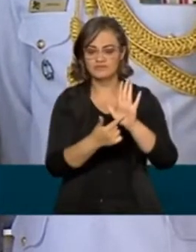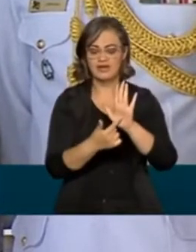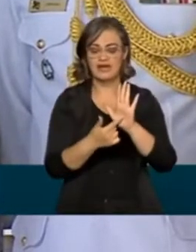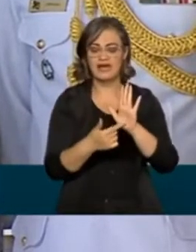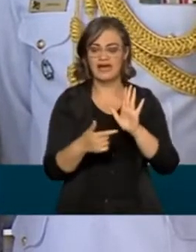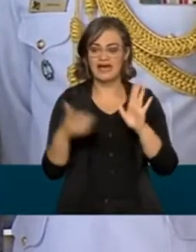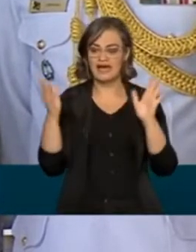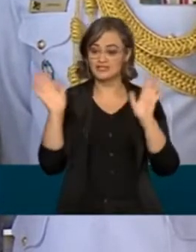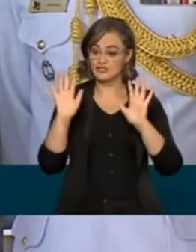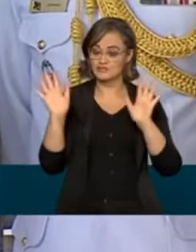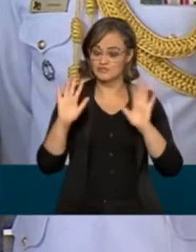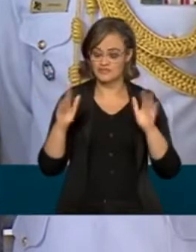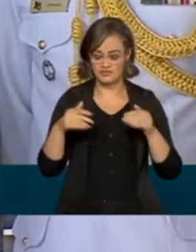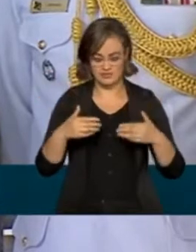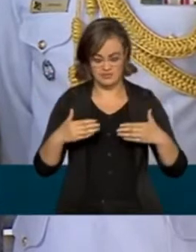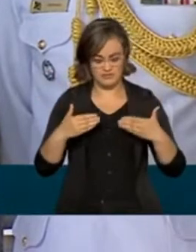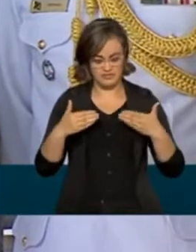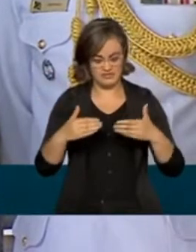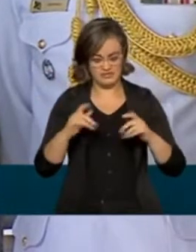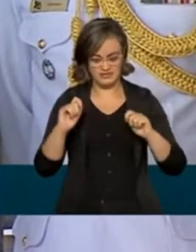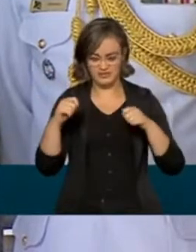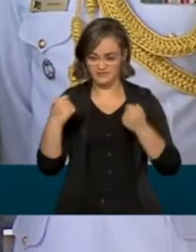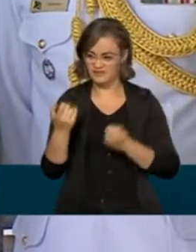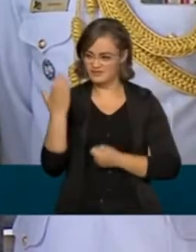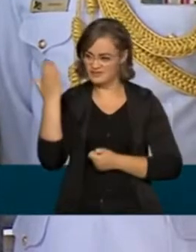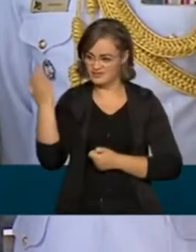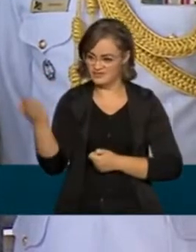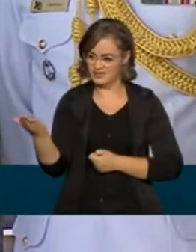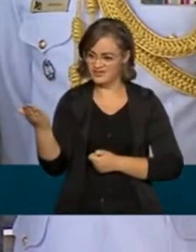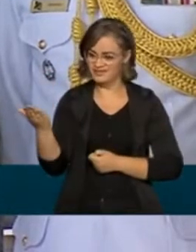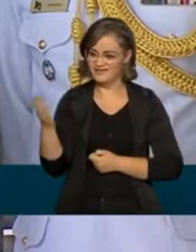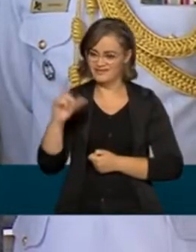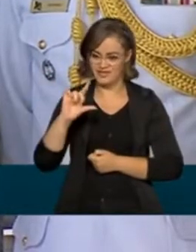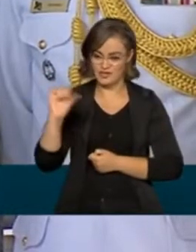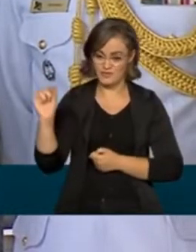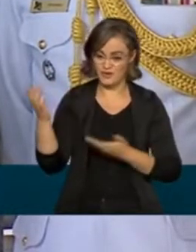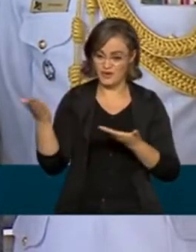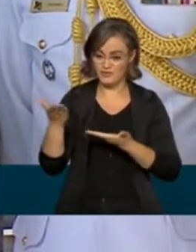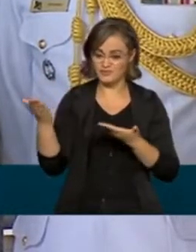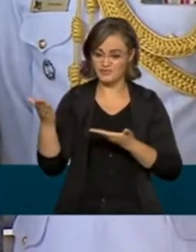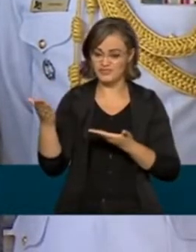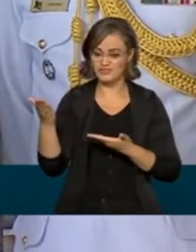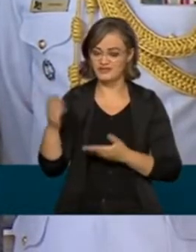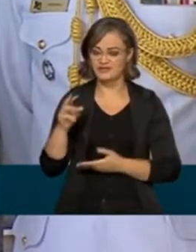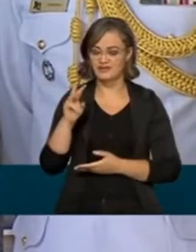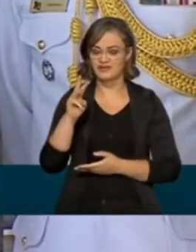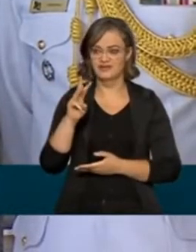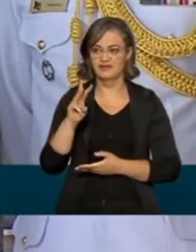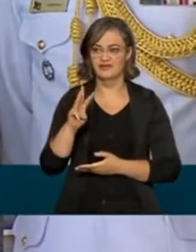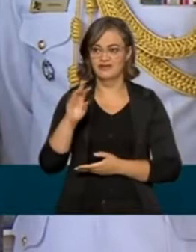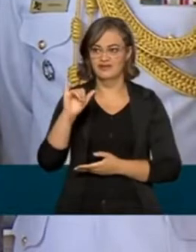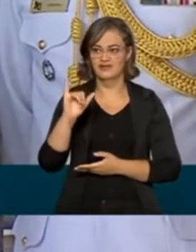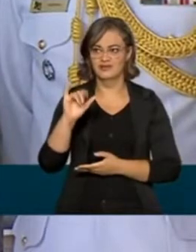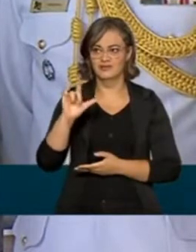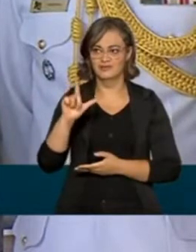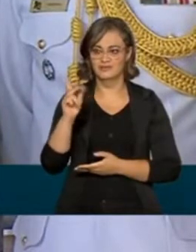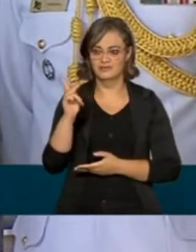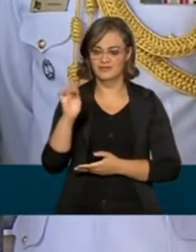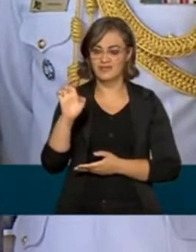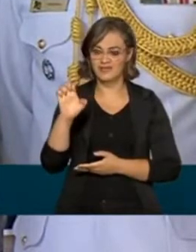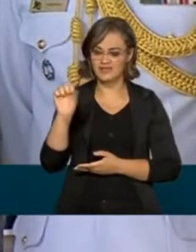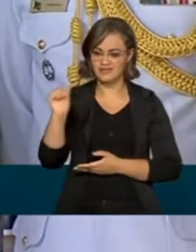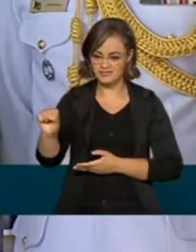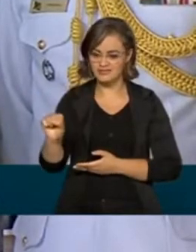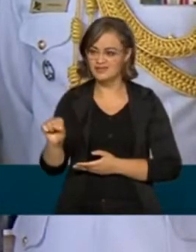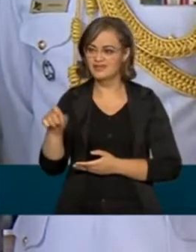do Ministério da Defesa ao meu amigo almirante de esquadra, Ilques Barbosa Júnior, que encerra